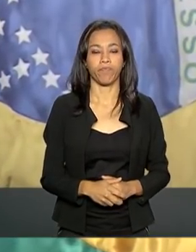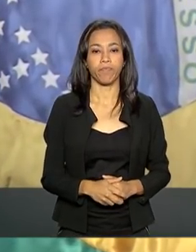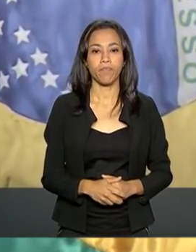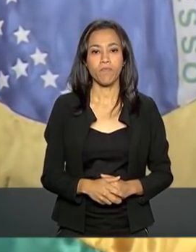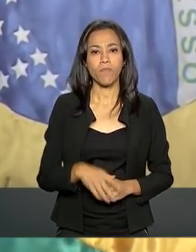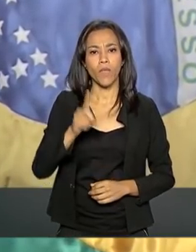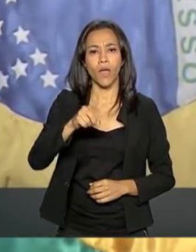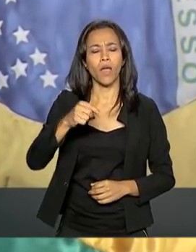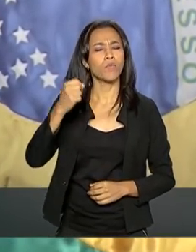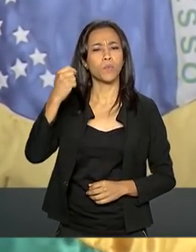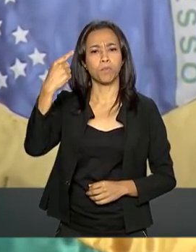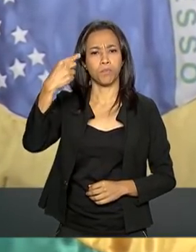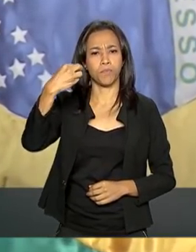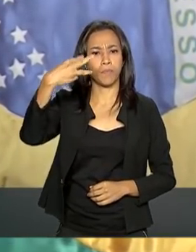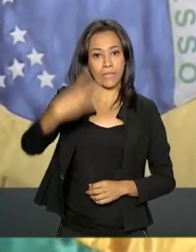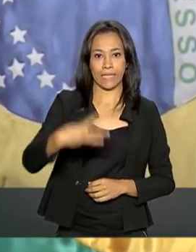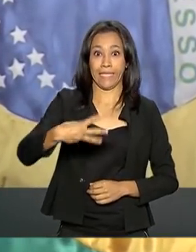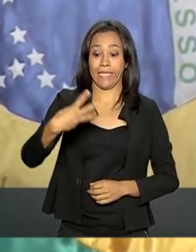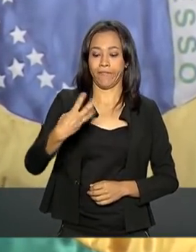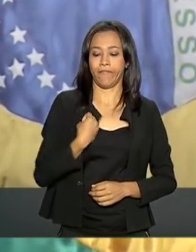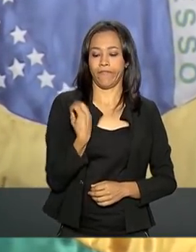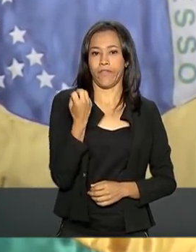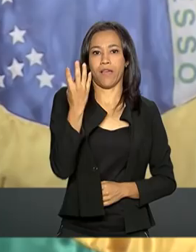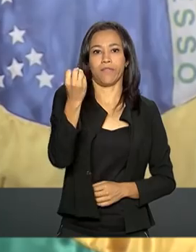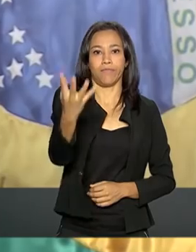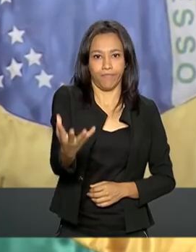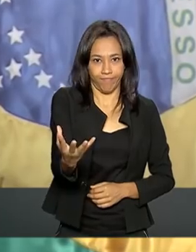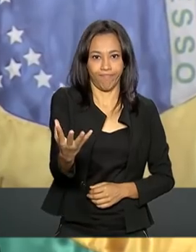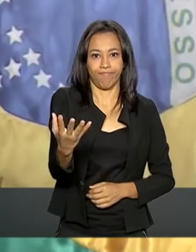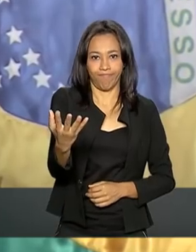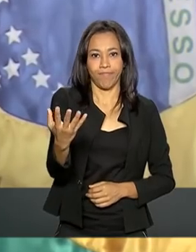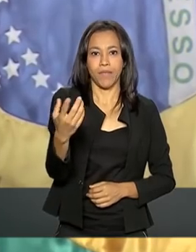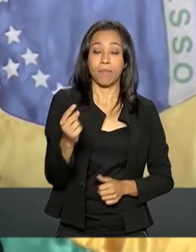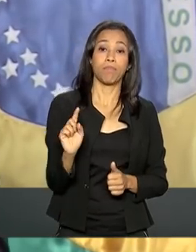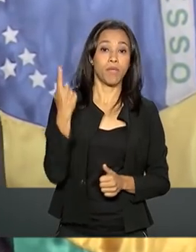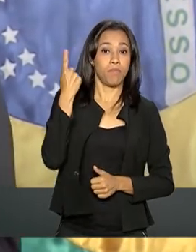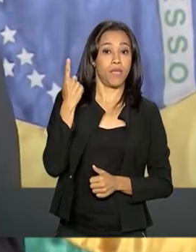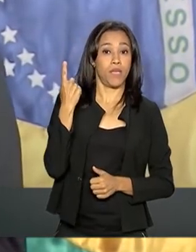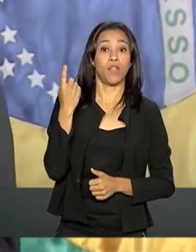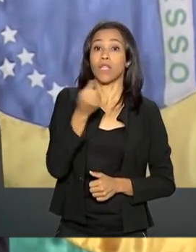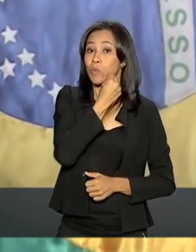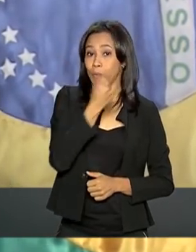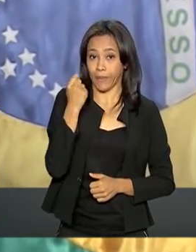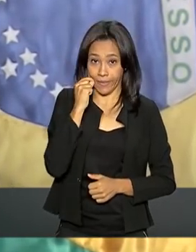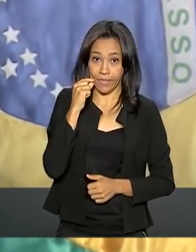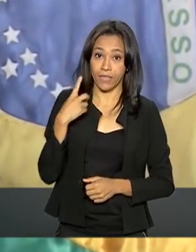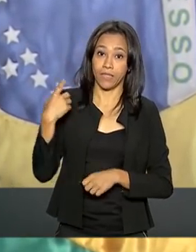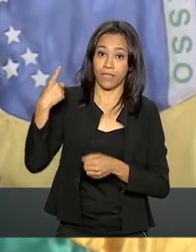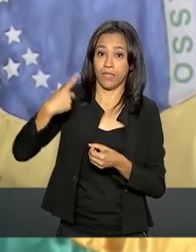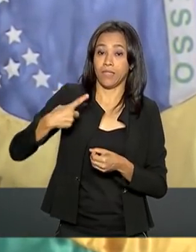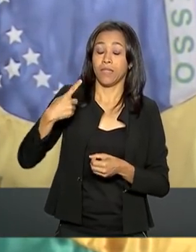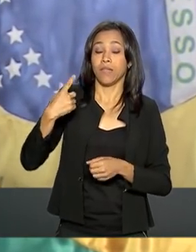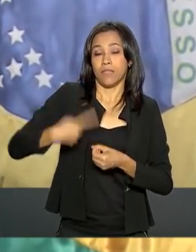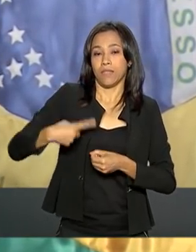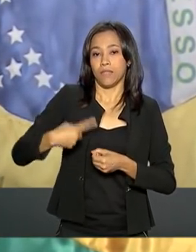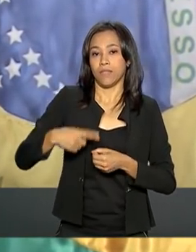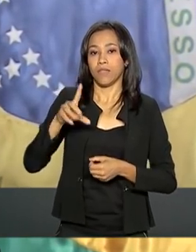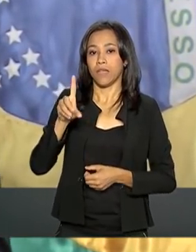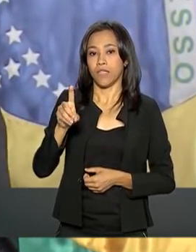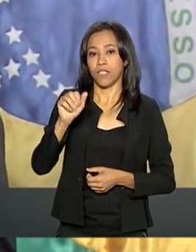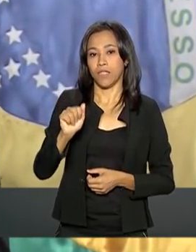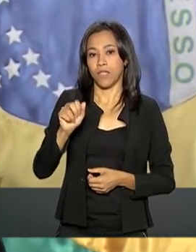essa é a terceira viagem que faço depois de eleito. Primeiro foi Davos, na Suíça, uma estreia para